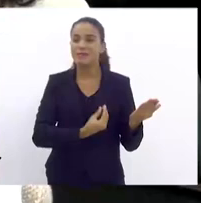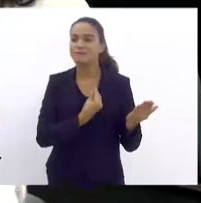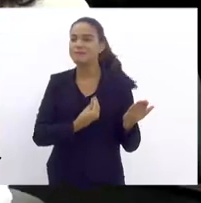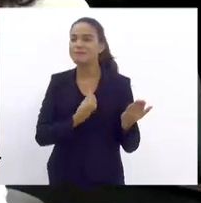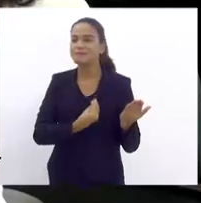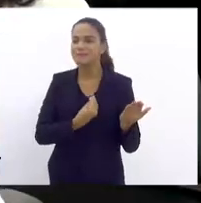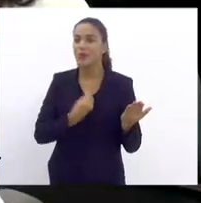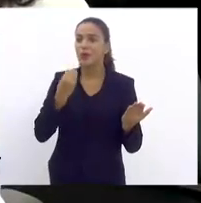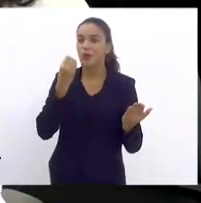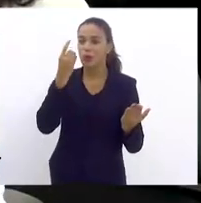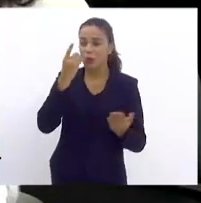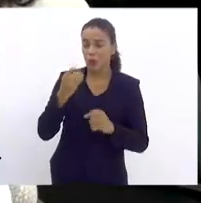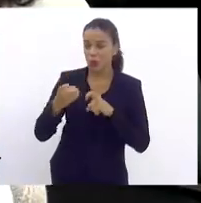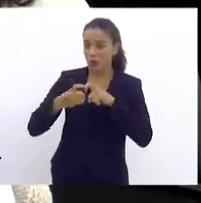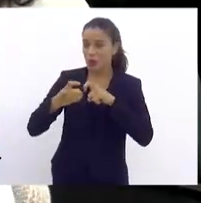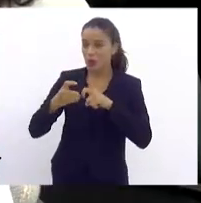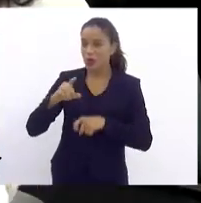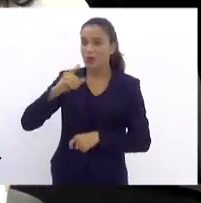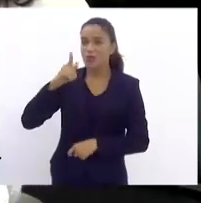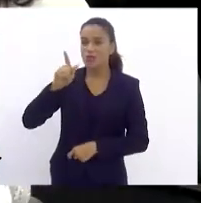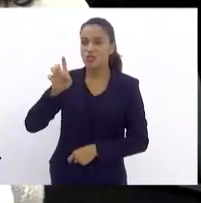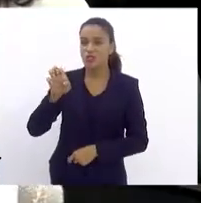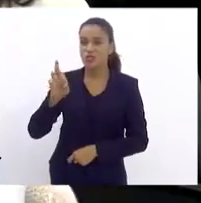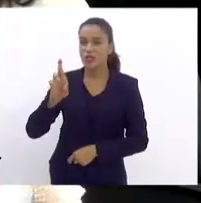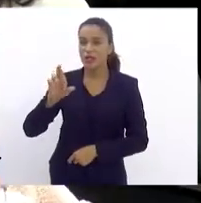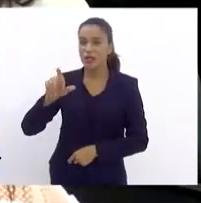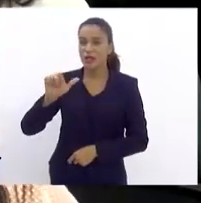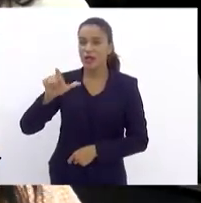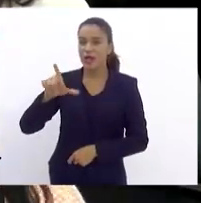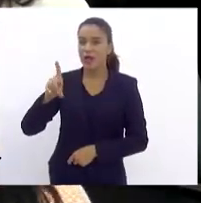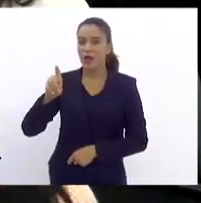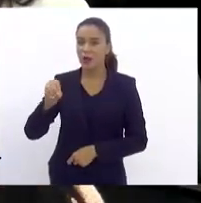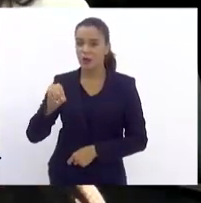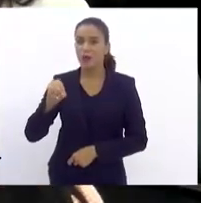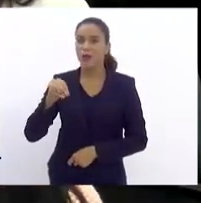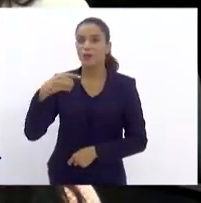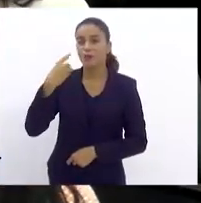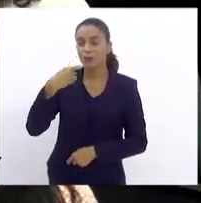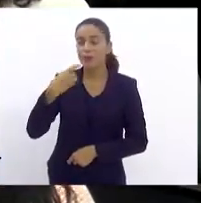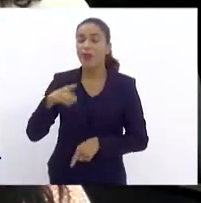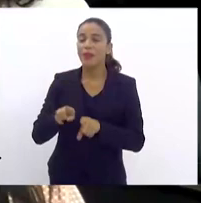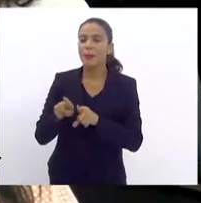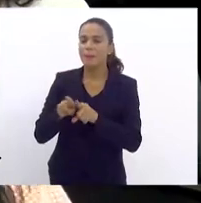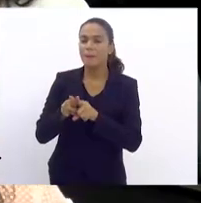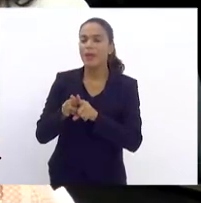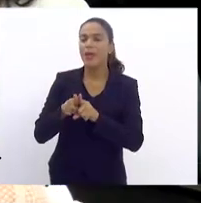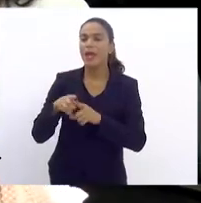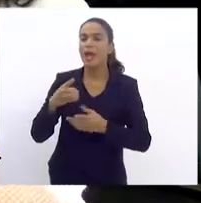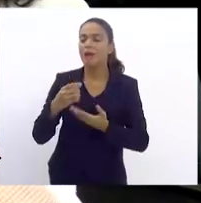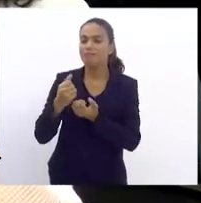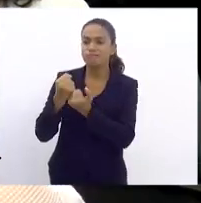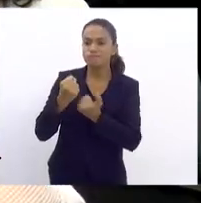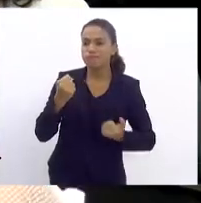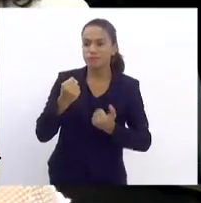do Dr Geraldo Nogueira que está aqui conosco que hoje é superintendente também da